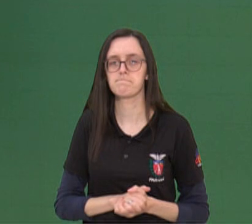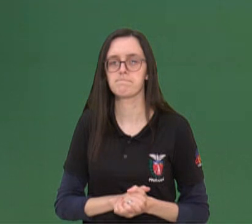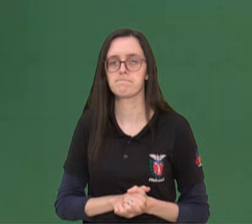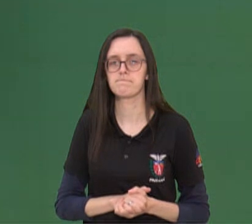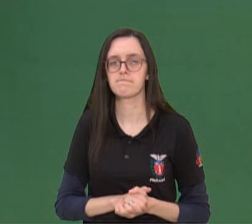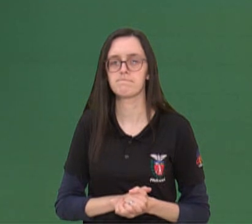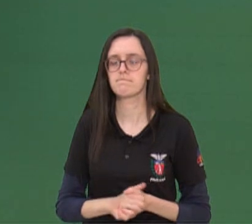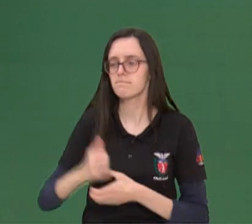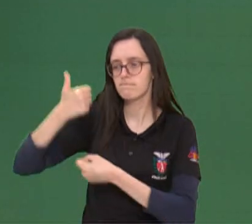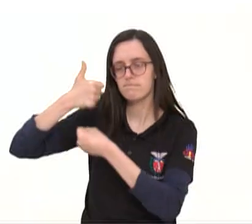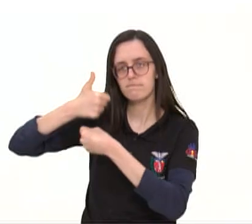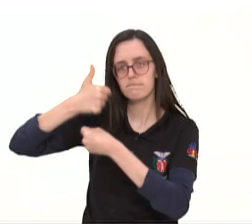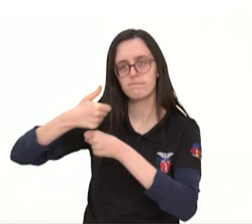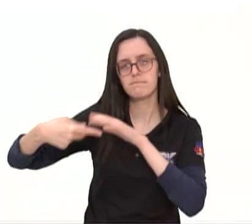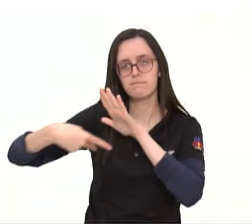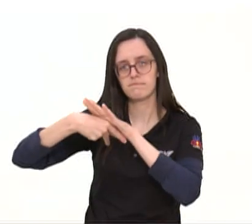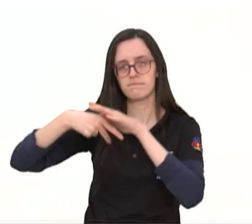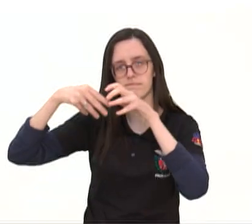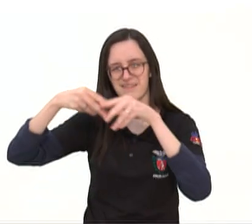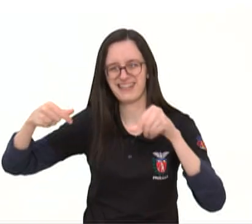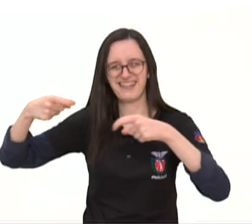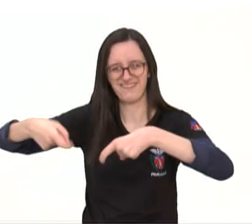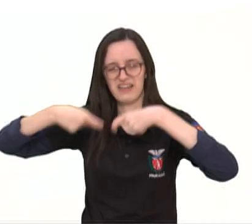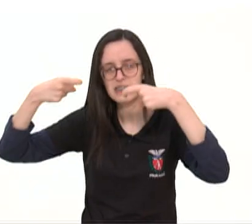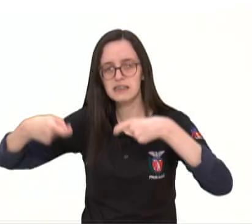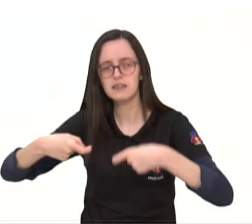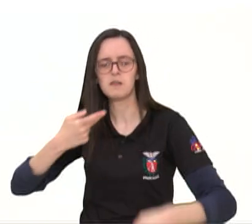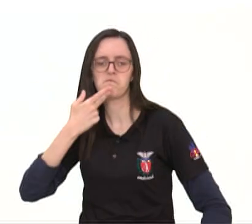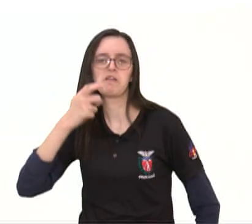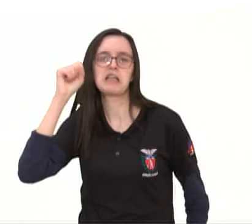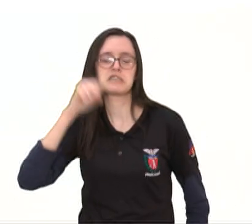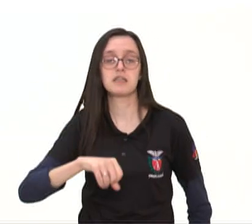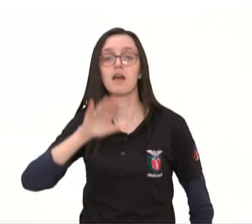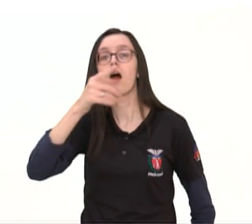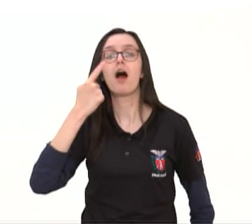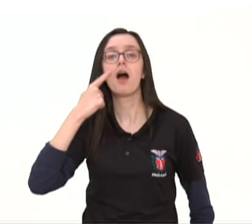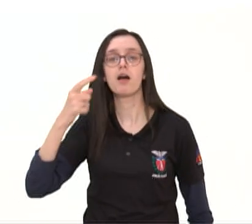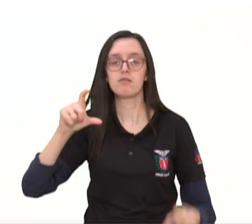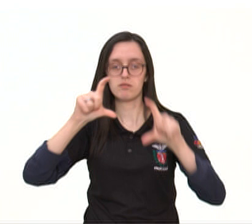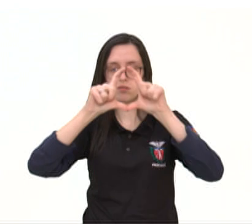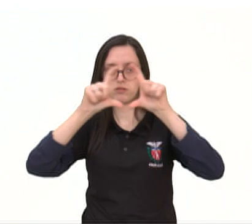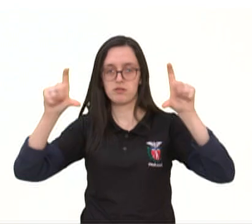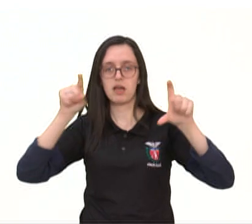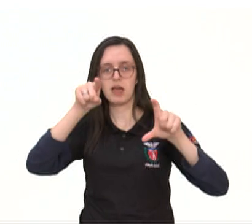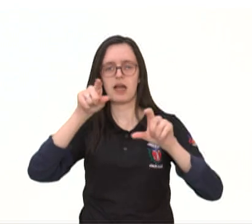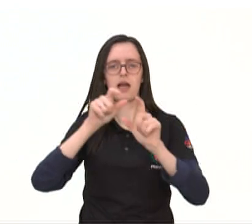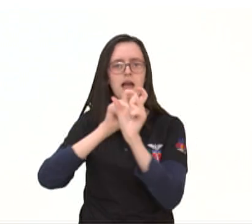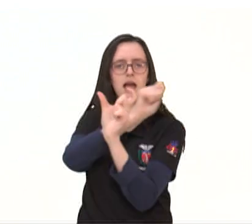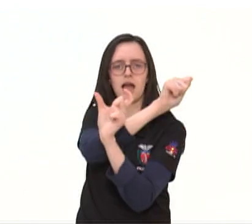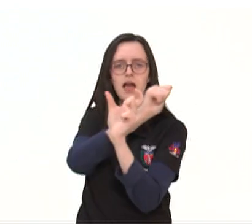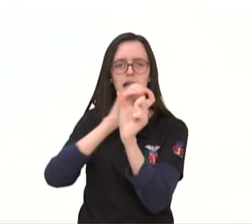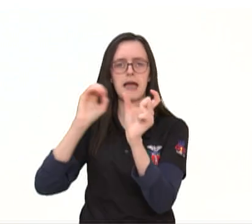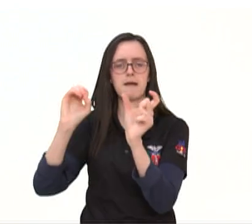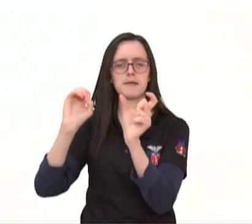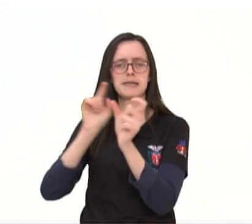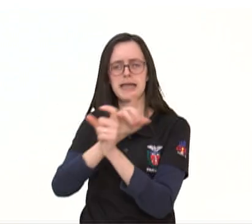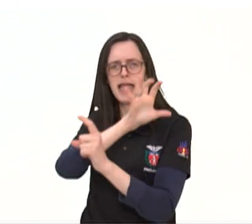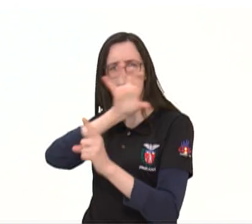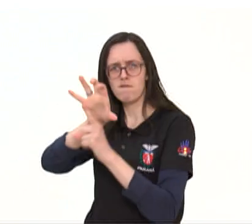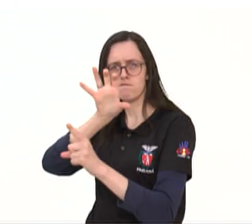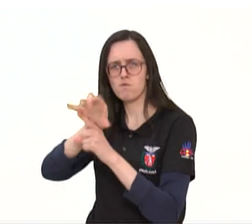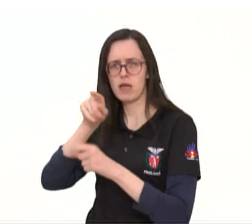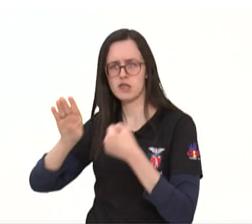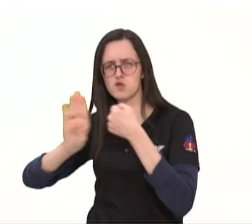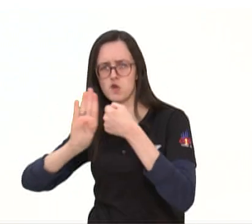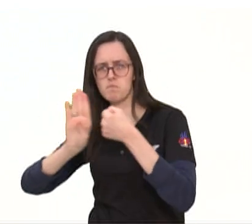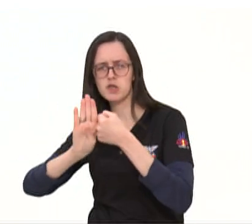O proprietário disse que sim. Nesse trecho, o artigo define ou indefine o substantivo?